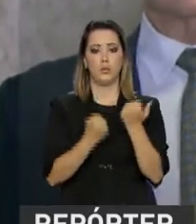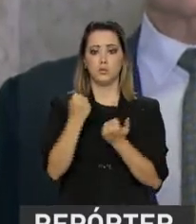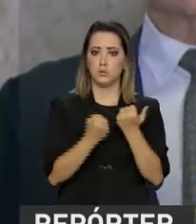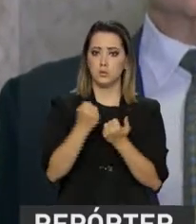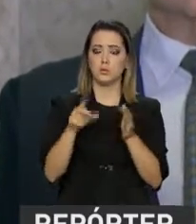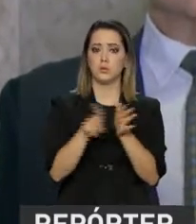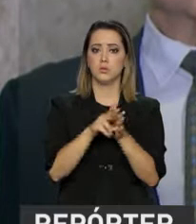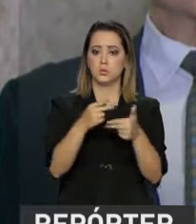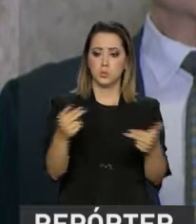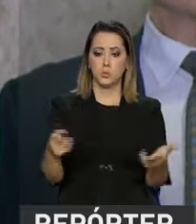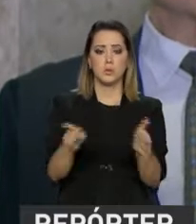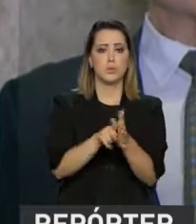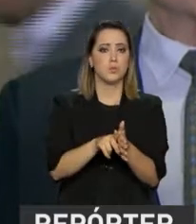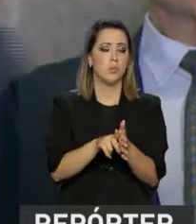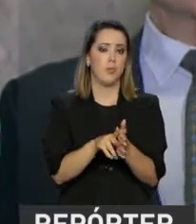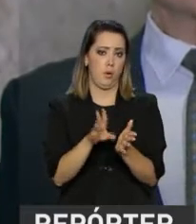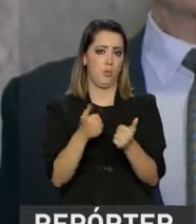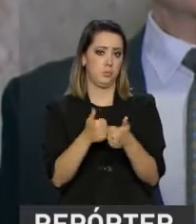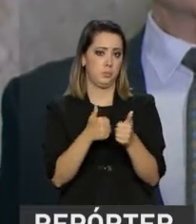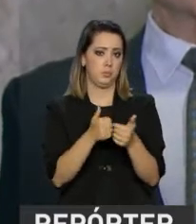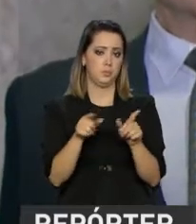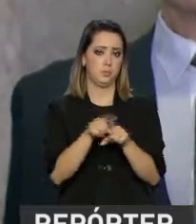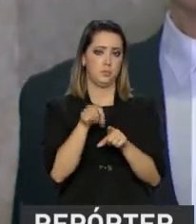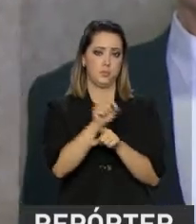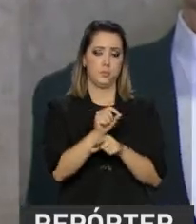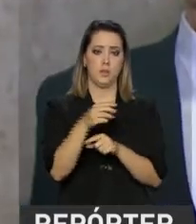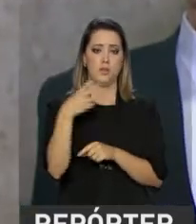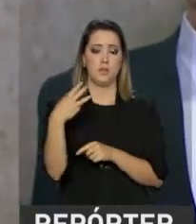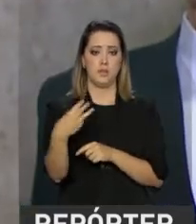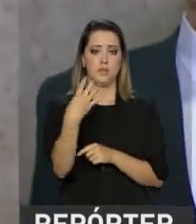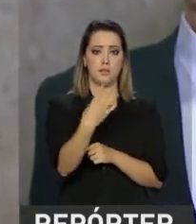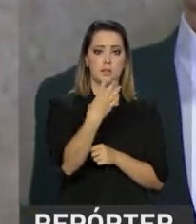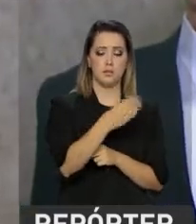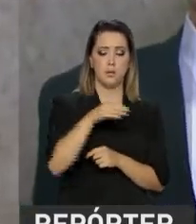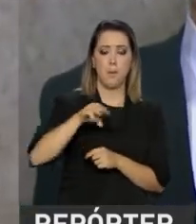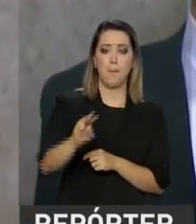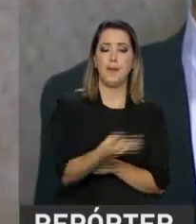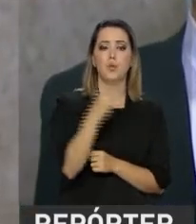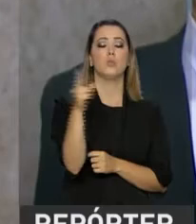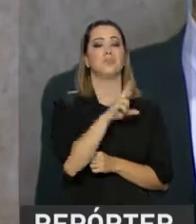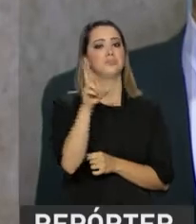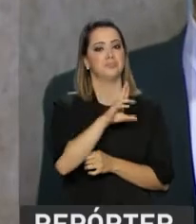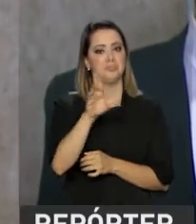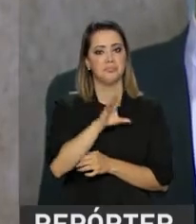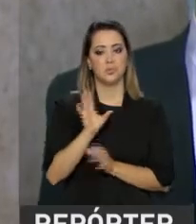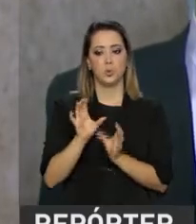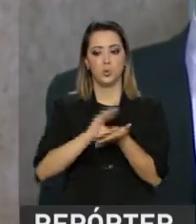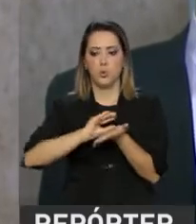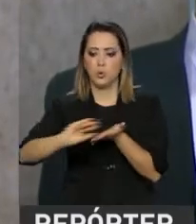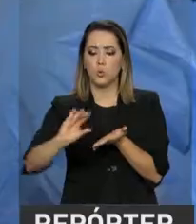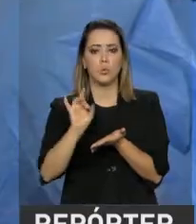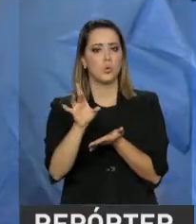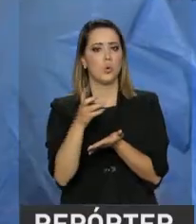o doutor dia móvel rock um valor total de 344 milhões de reais mês só em a área de saúde